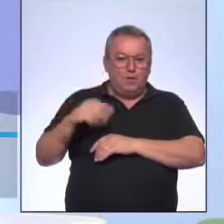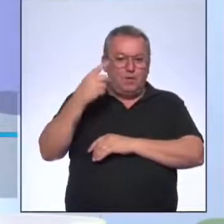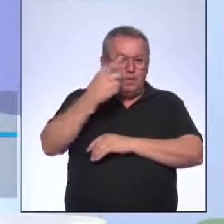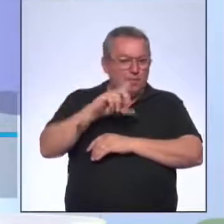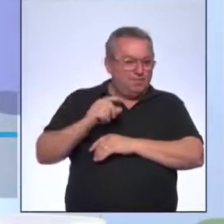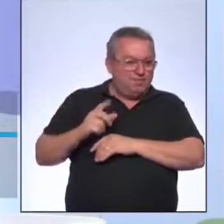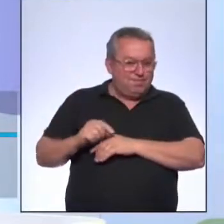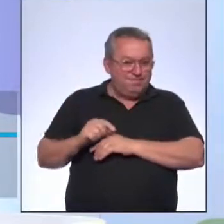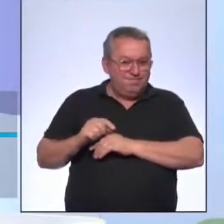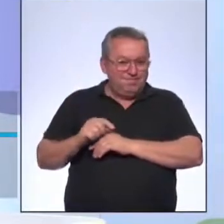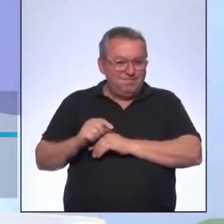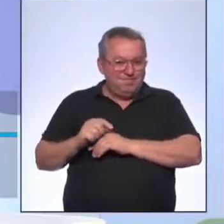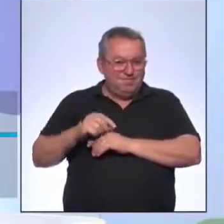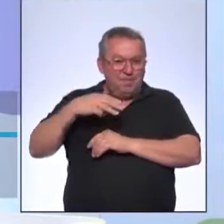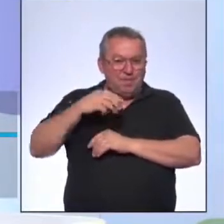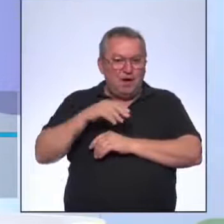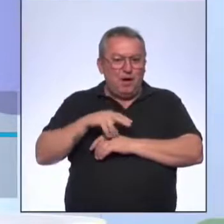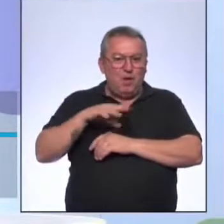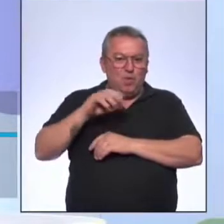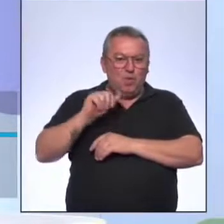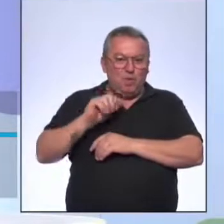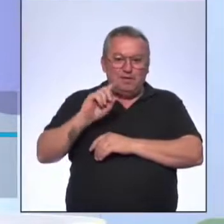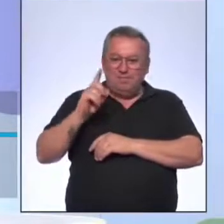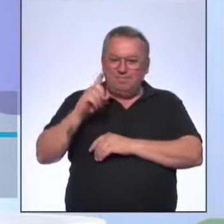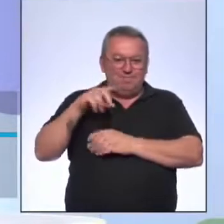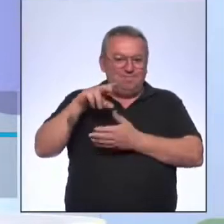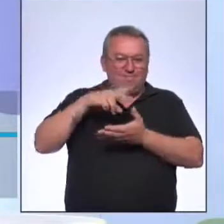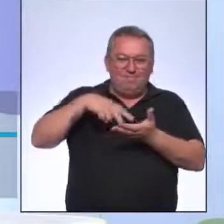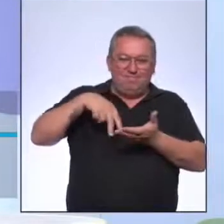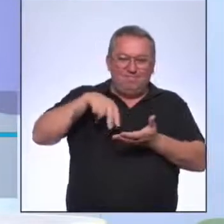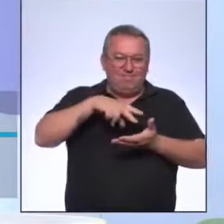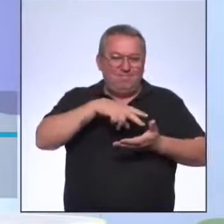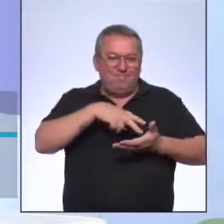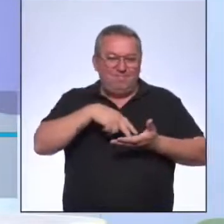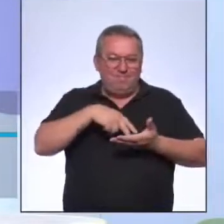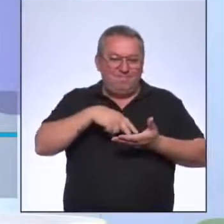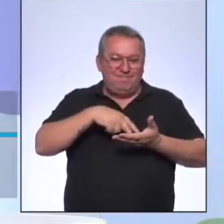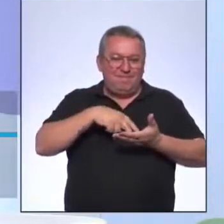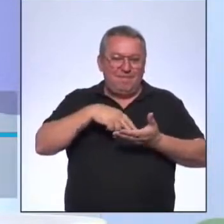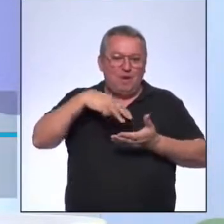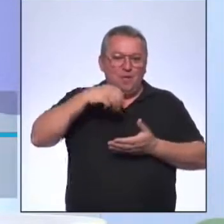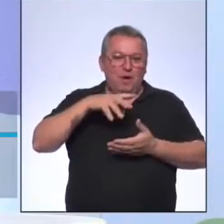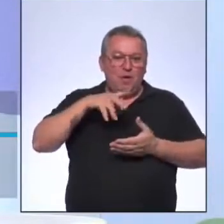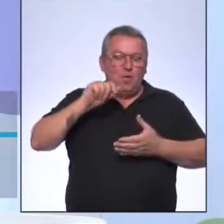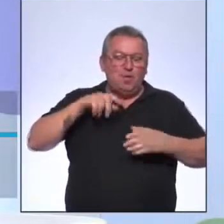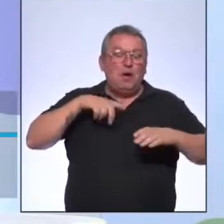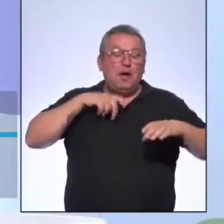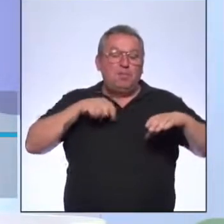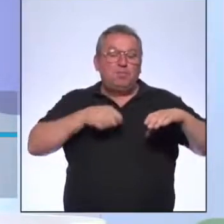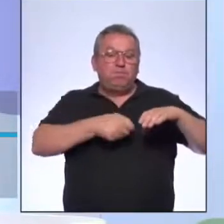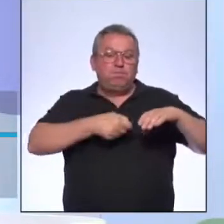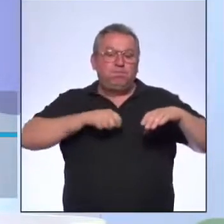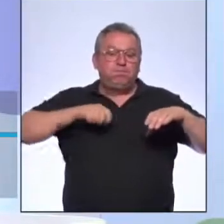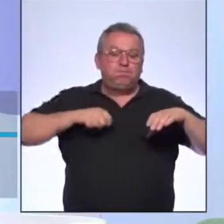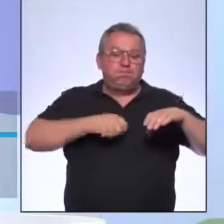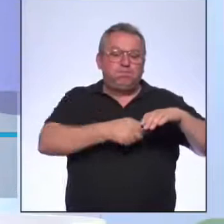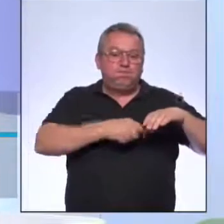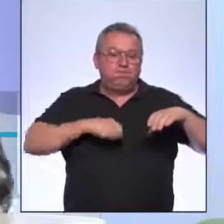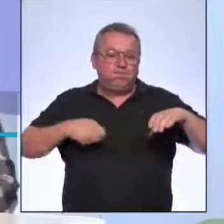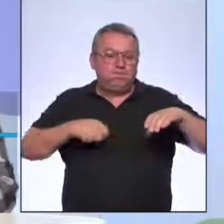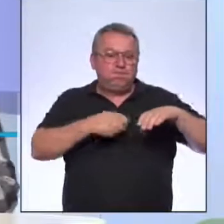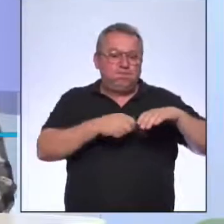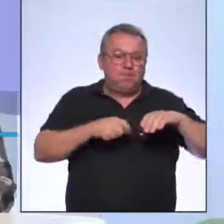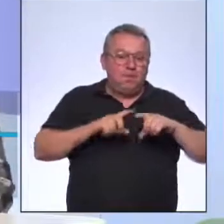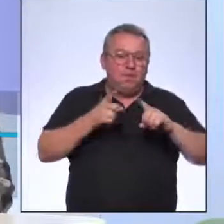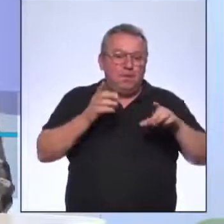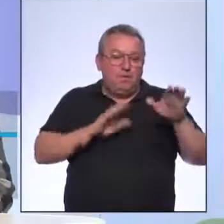Então, Marcos, macumba, na verdade, não é uma dança, tá? A macumba, ela seria um instrumento musical, né, parecido com um